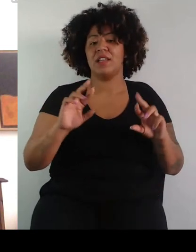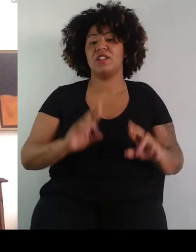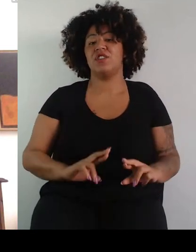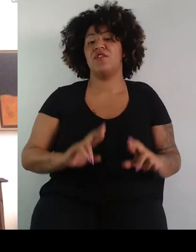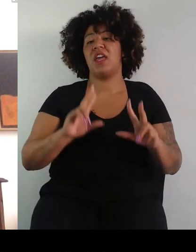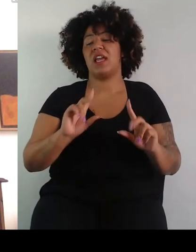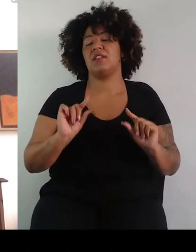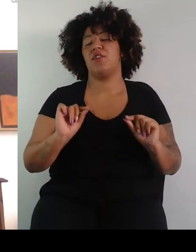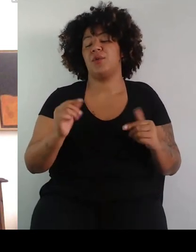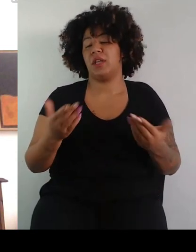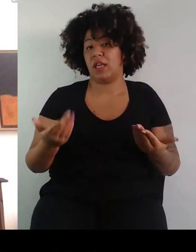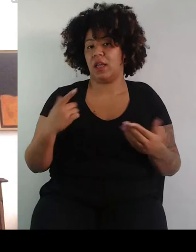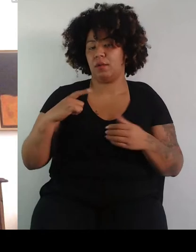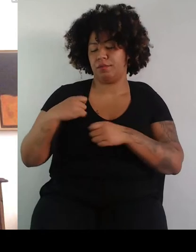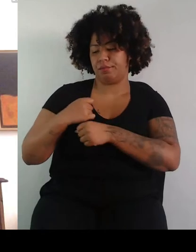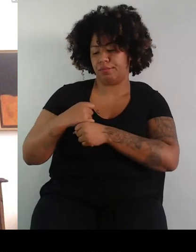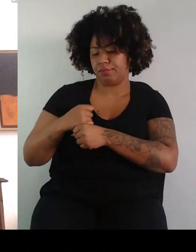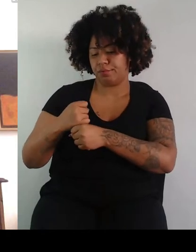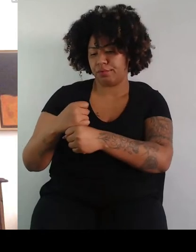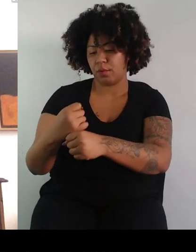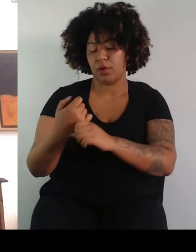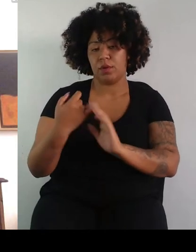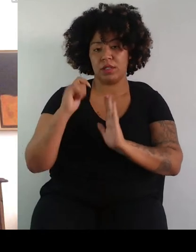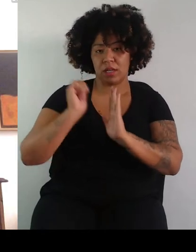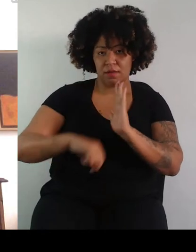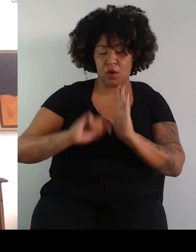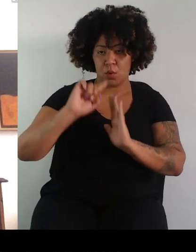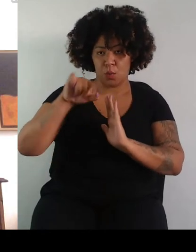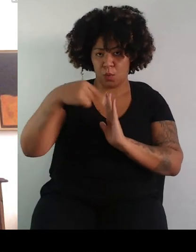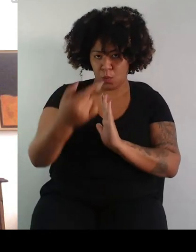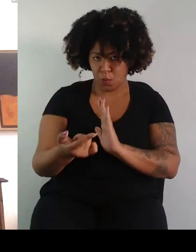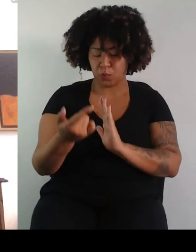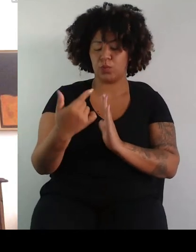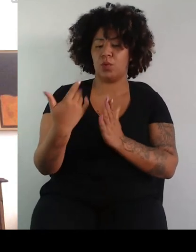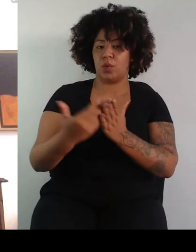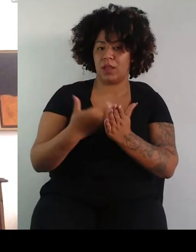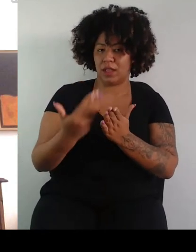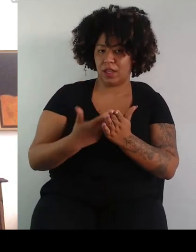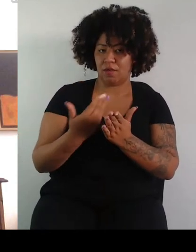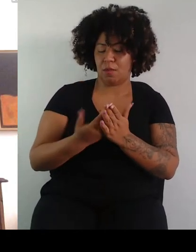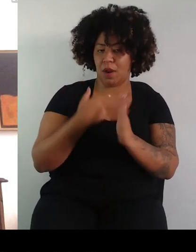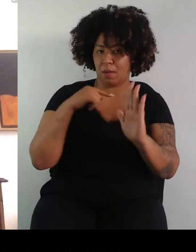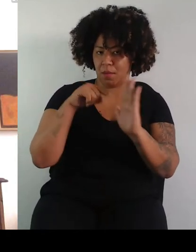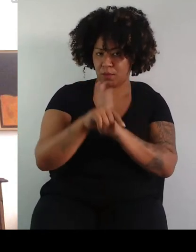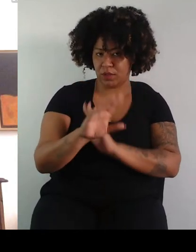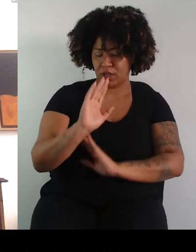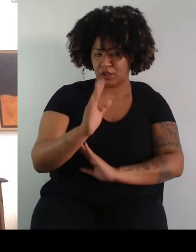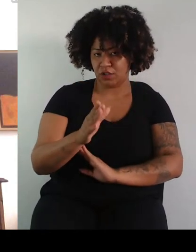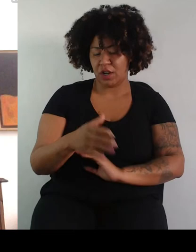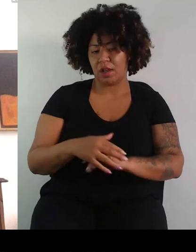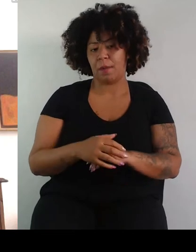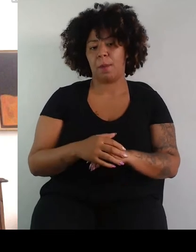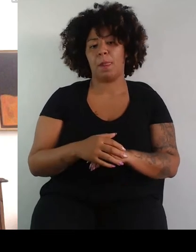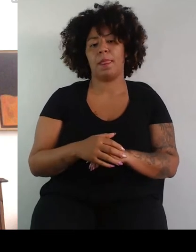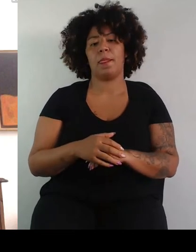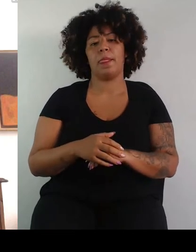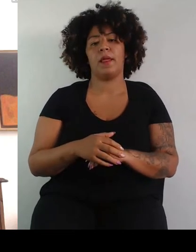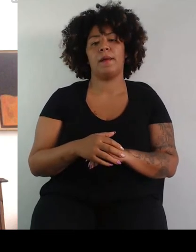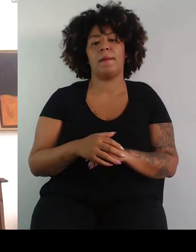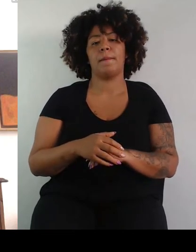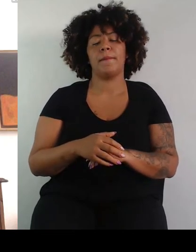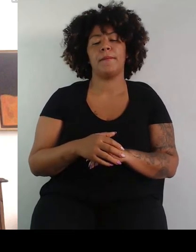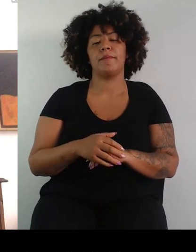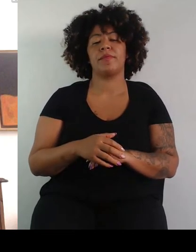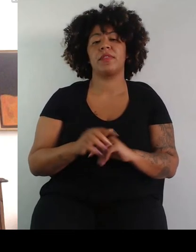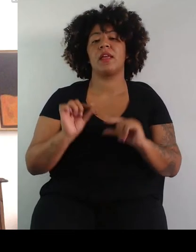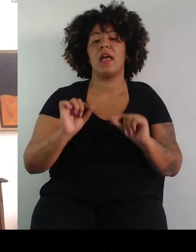anos depois quando eu escrevi o outro livro para responder aqui a sua pergunta Laura depois de um prêmulo enorme é que eu tinha muita coisa